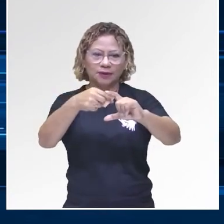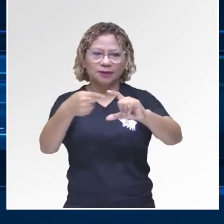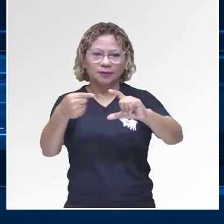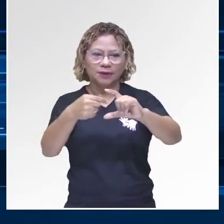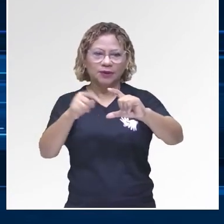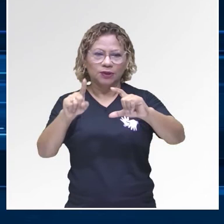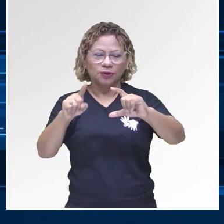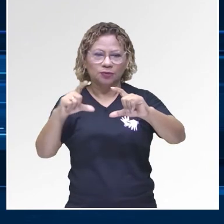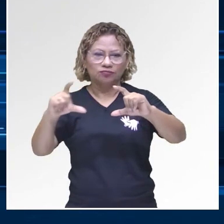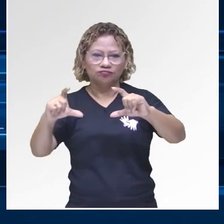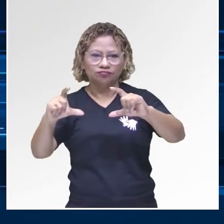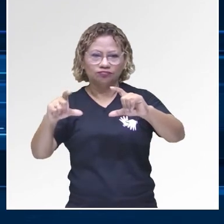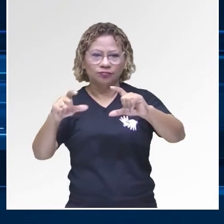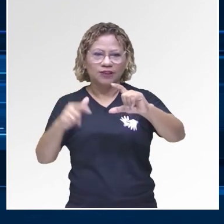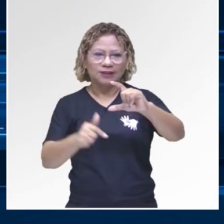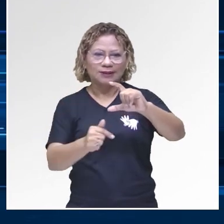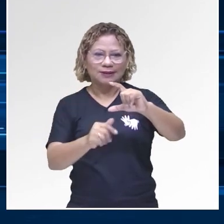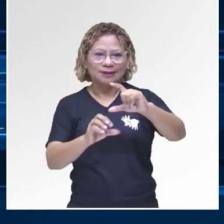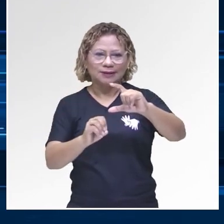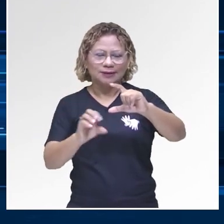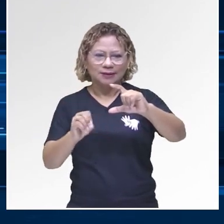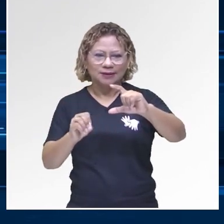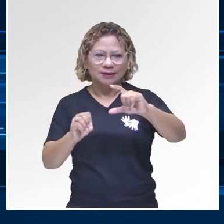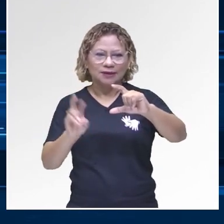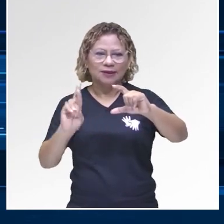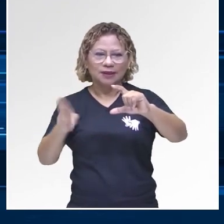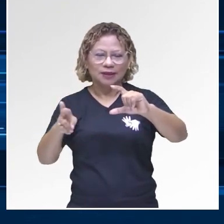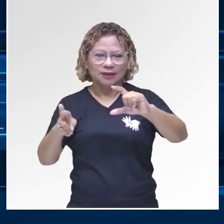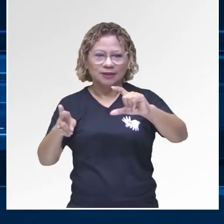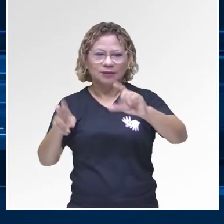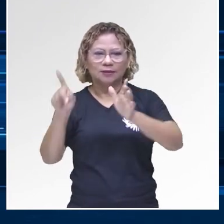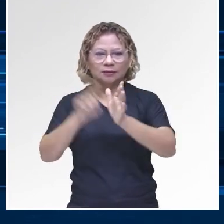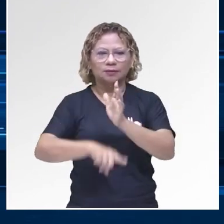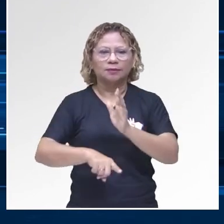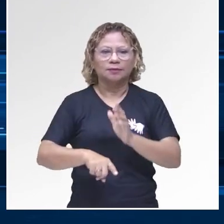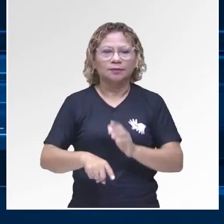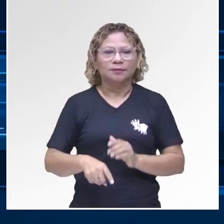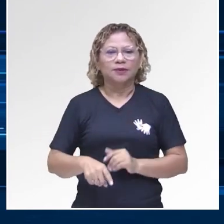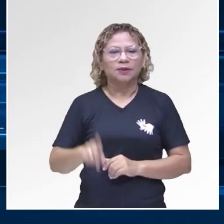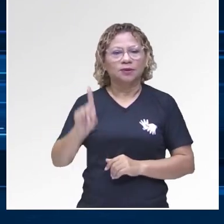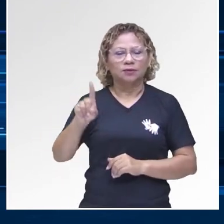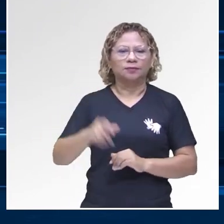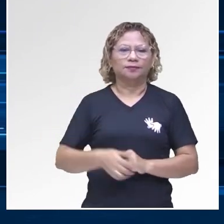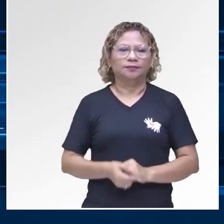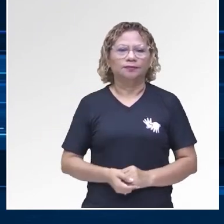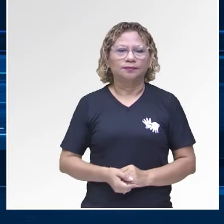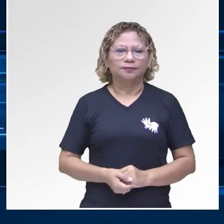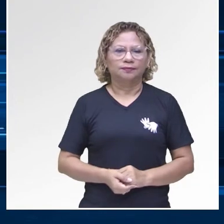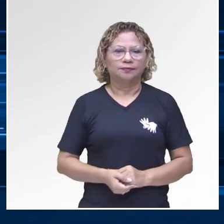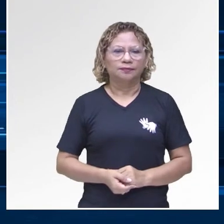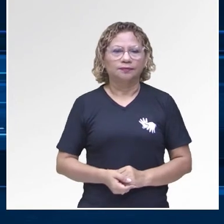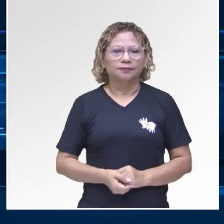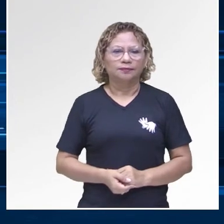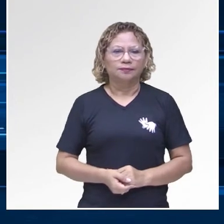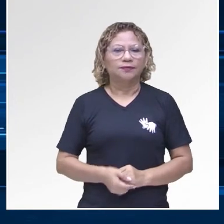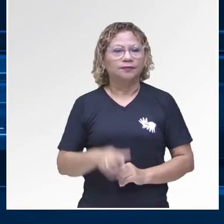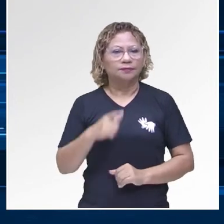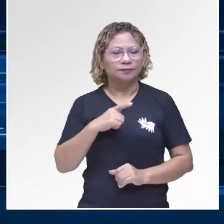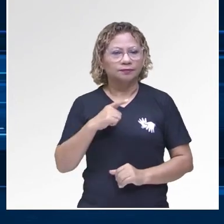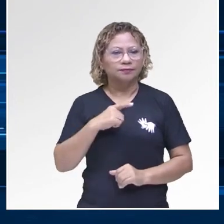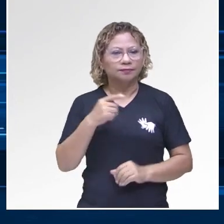Pessoal, daí para frente acabou, né, o segredo. Nós vamos ter